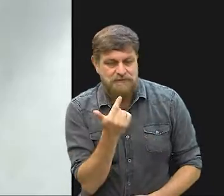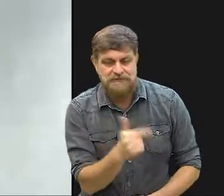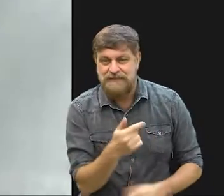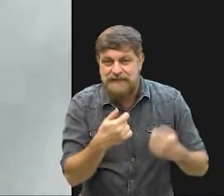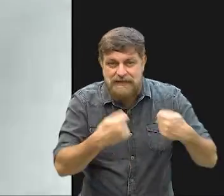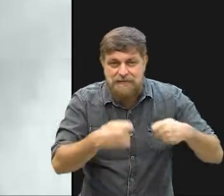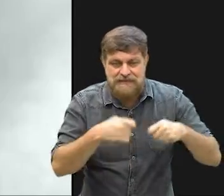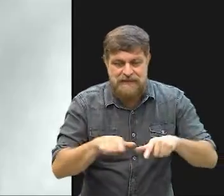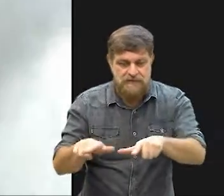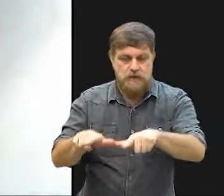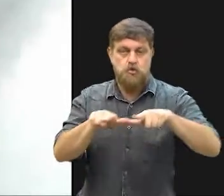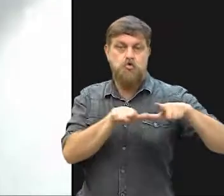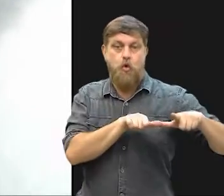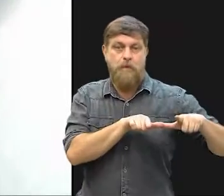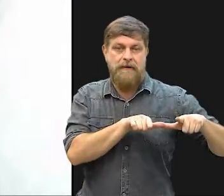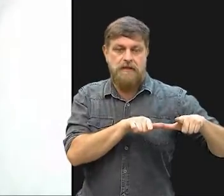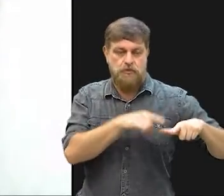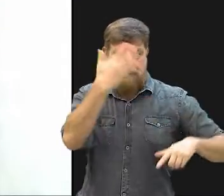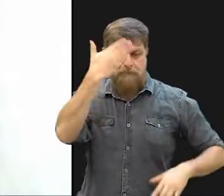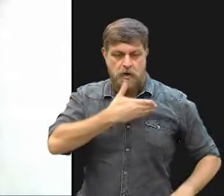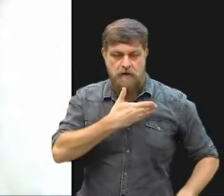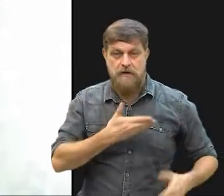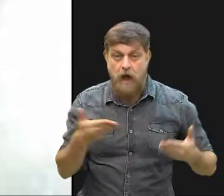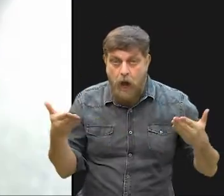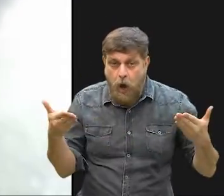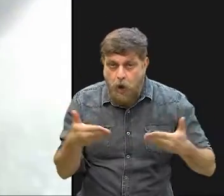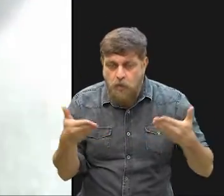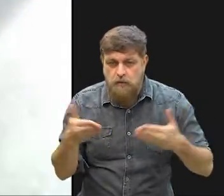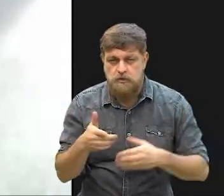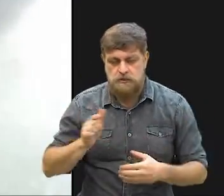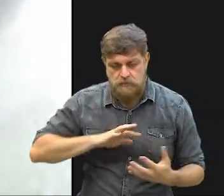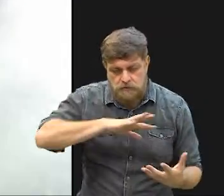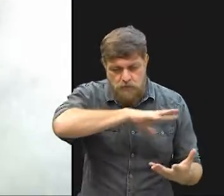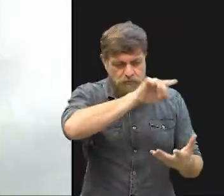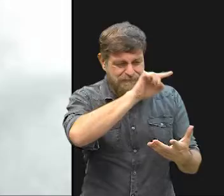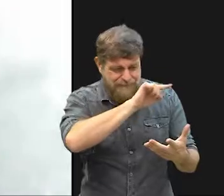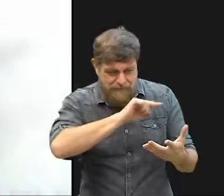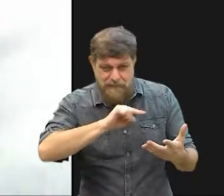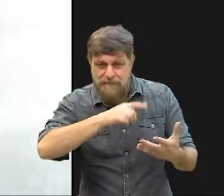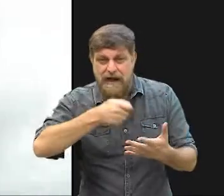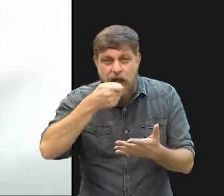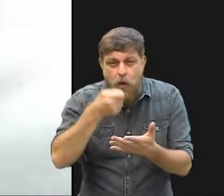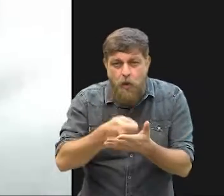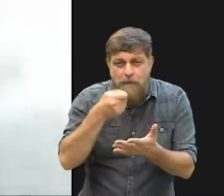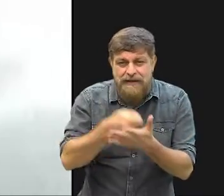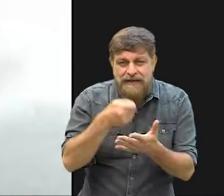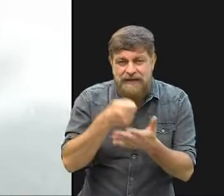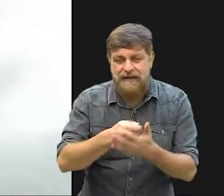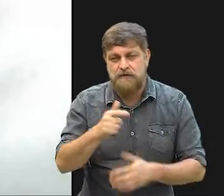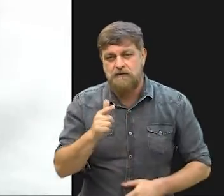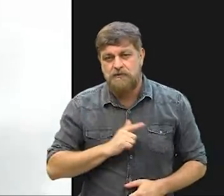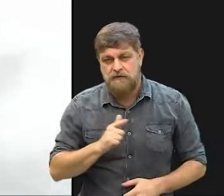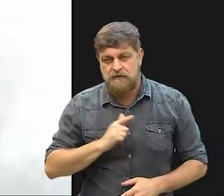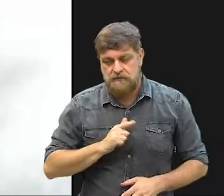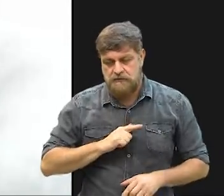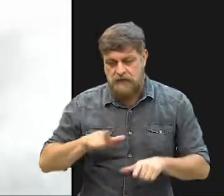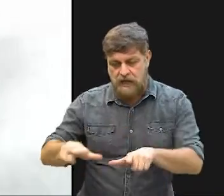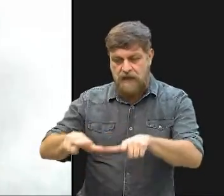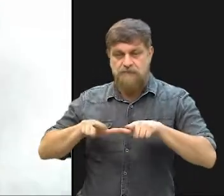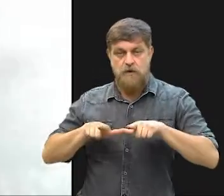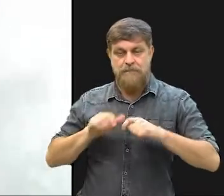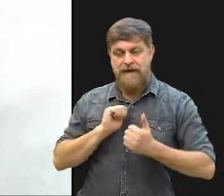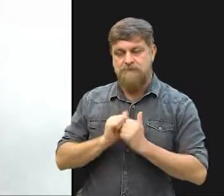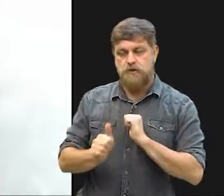essa necessidade de ter licença. E hoje, com o mundo inteiro tendo essa obrigatoriedade de se formar